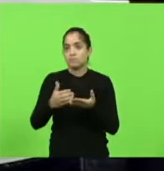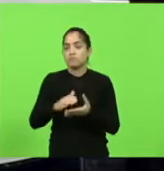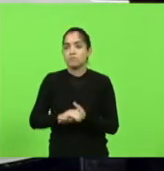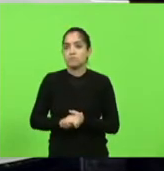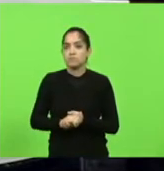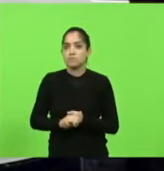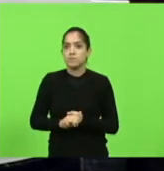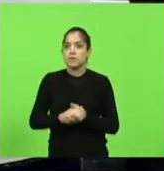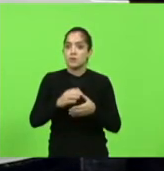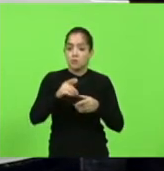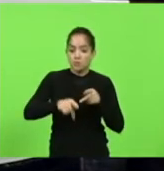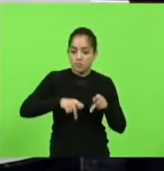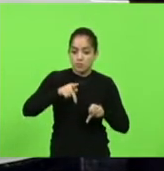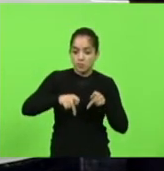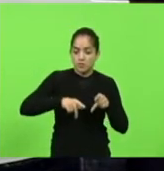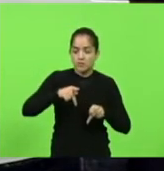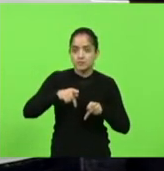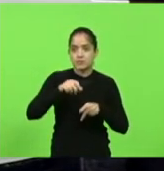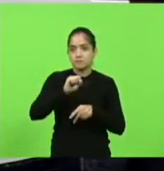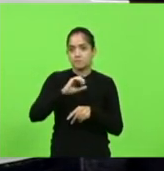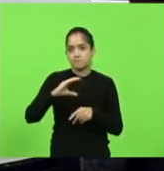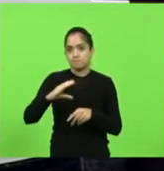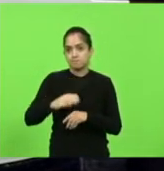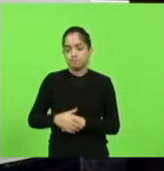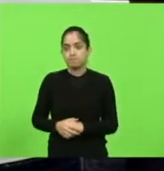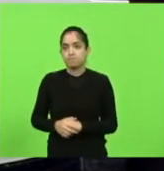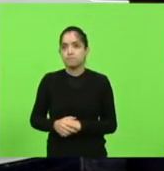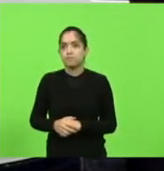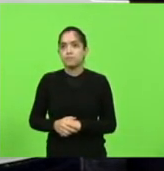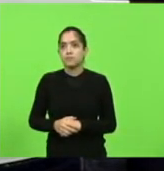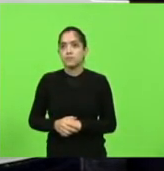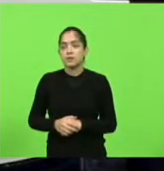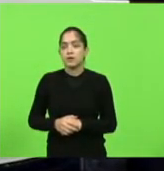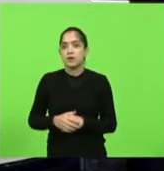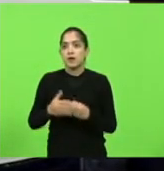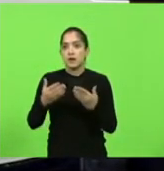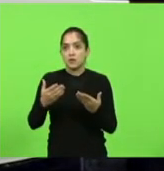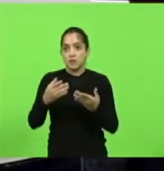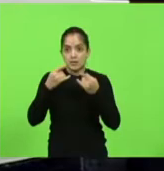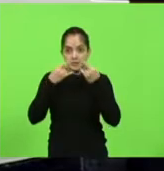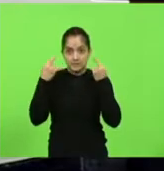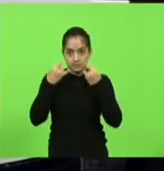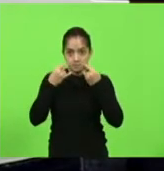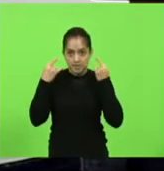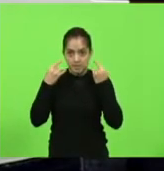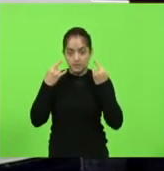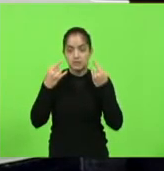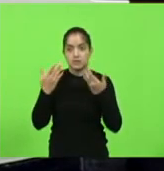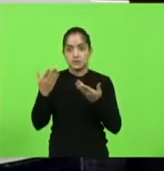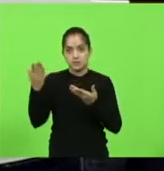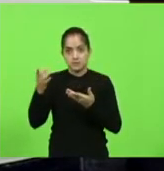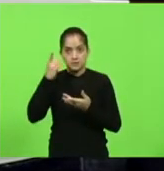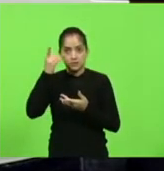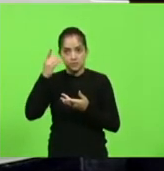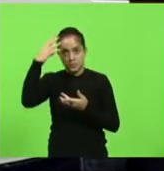com a população catarinense. Com referência às máscaras aí, que a